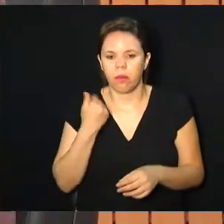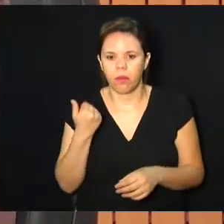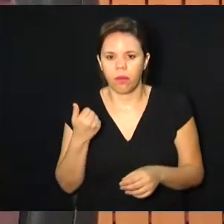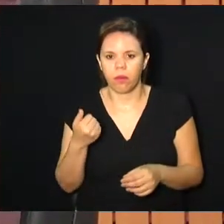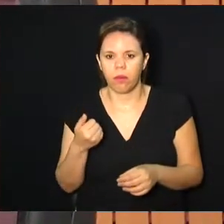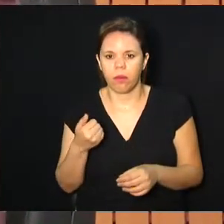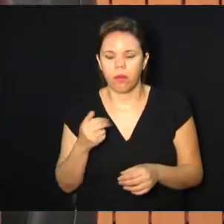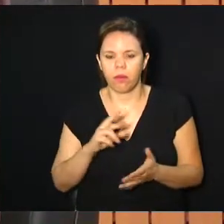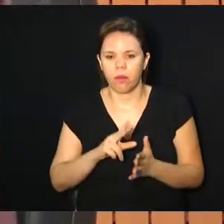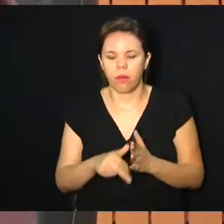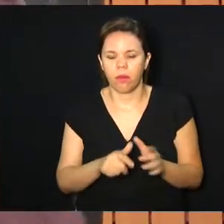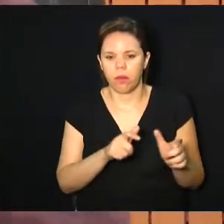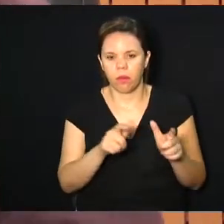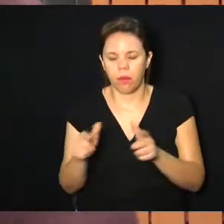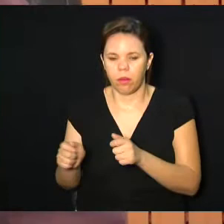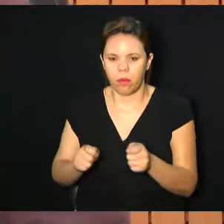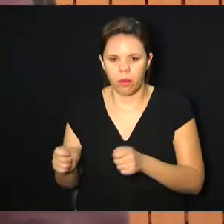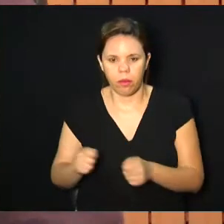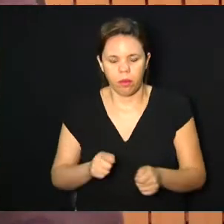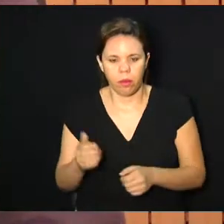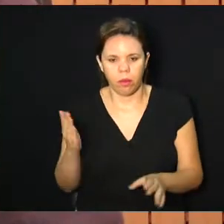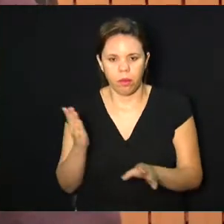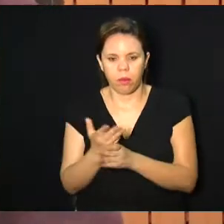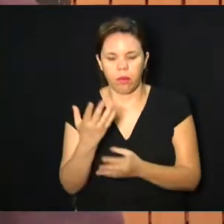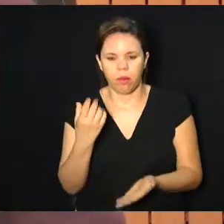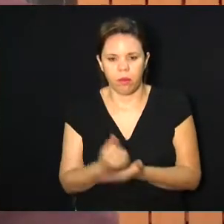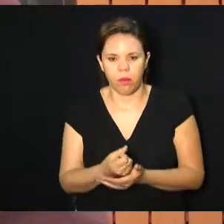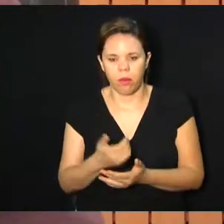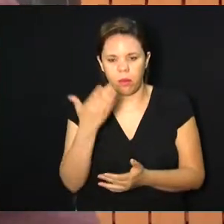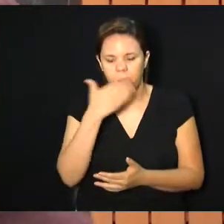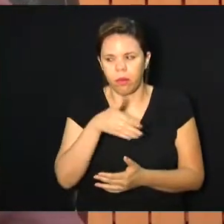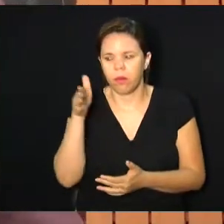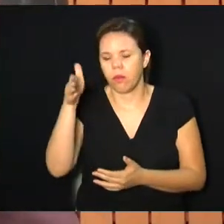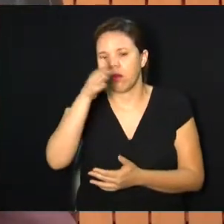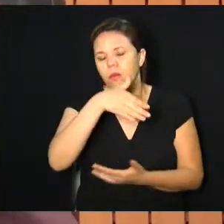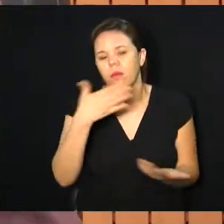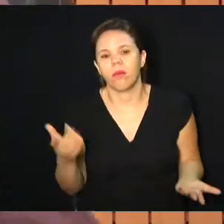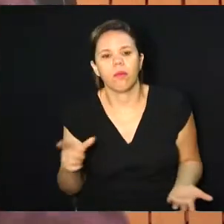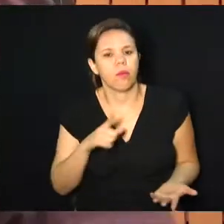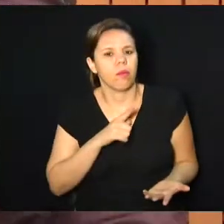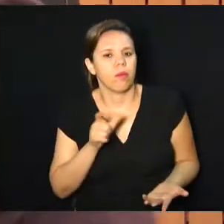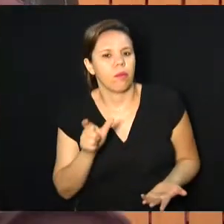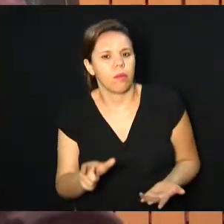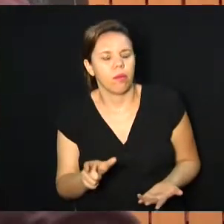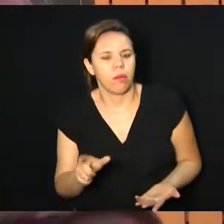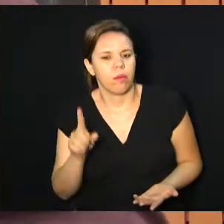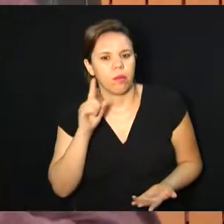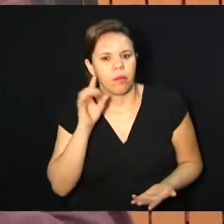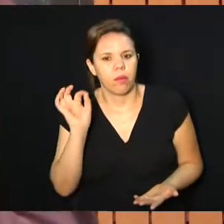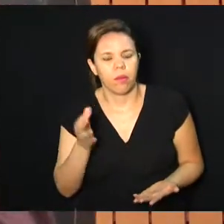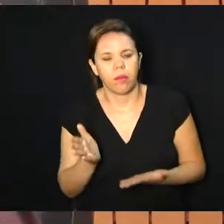ter vários pontos de controle ali do percurso. Então, com a bilhetagem, você tem, claro, Big Data, muito dado, né, milhões de dados por